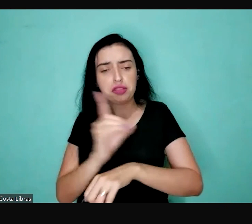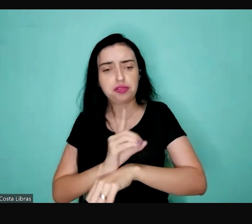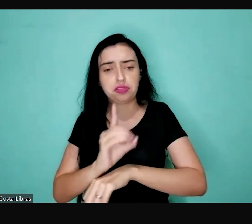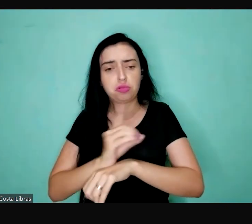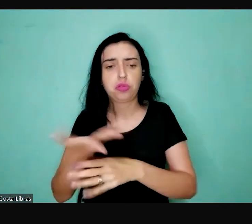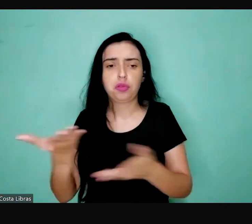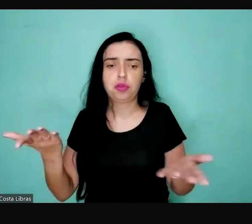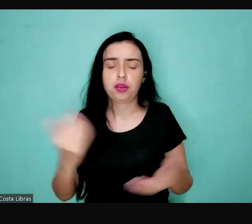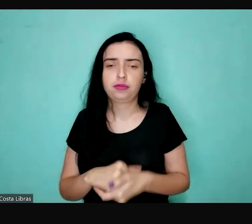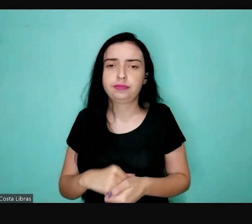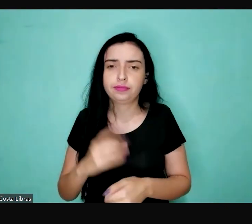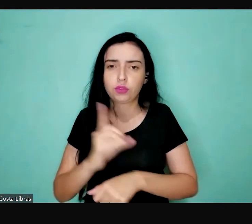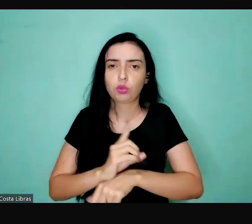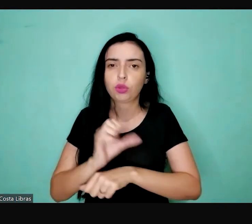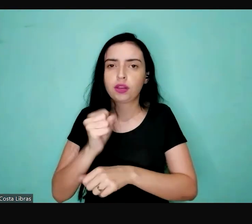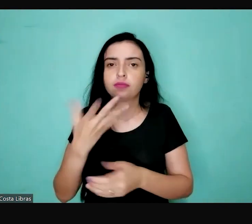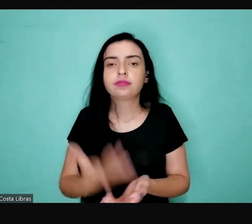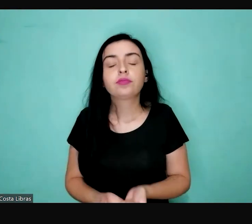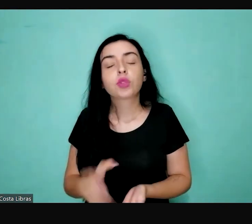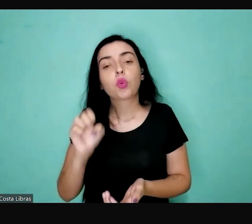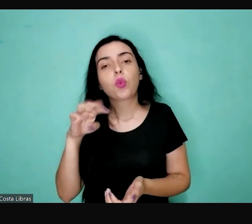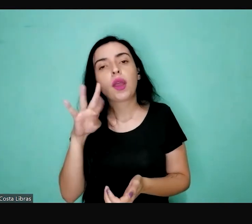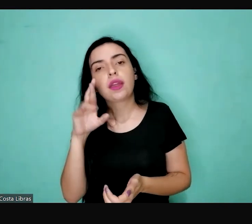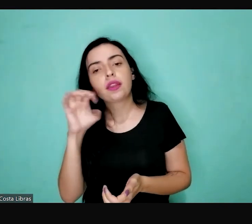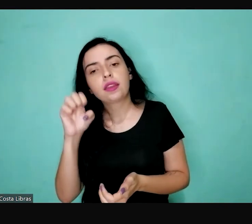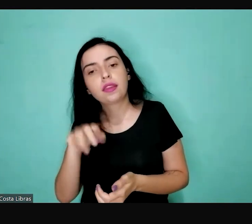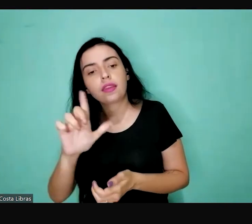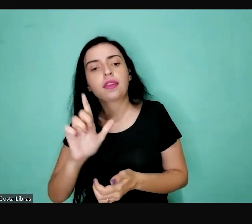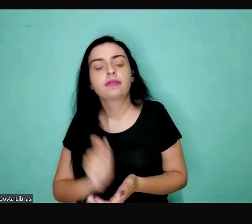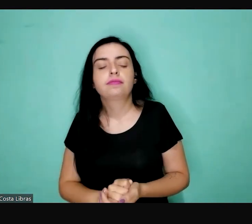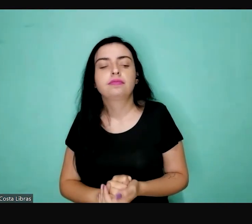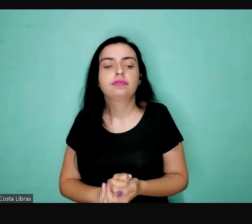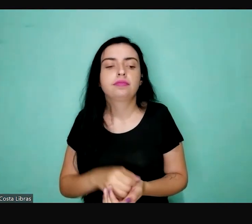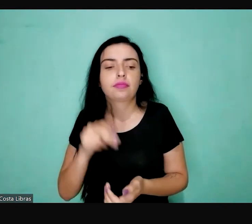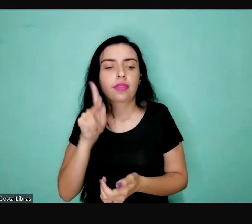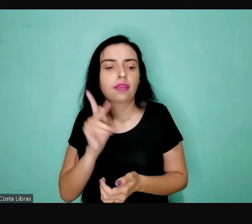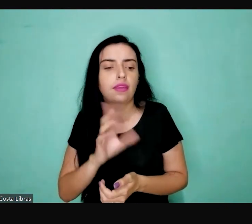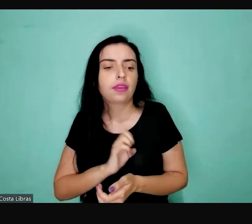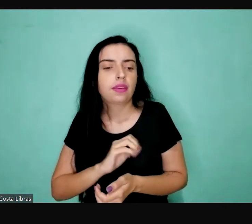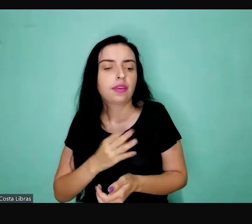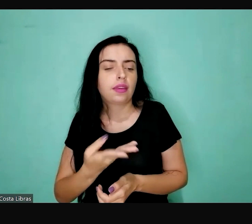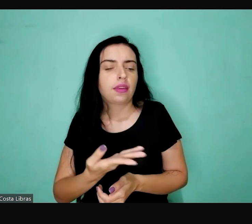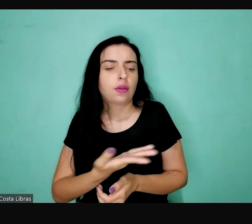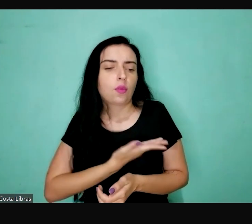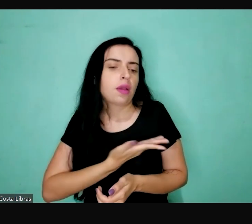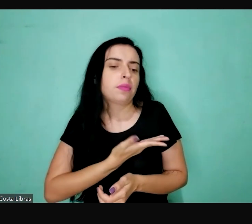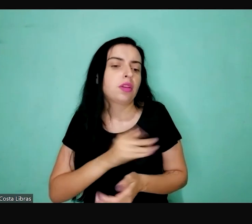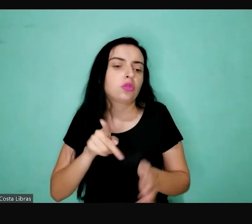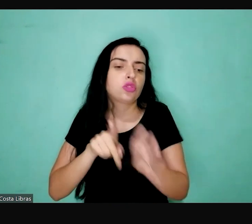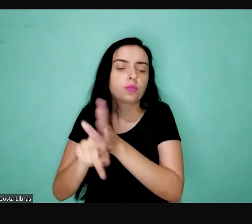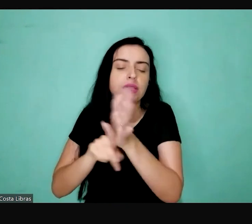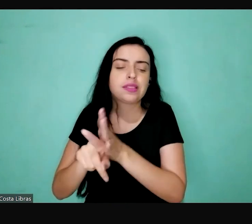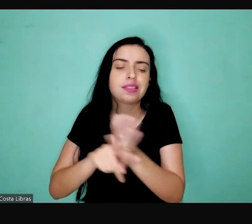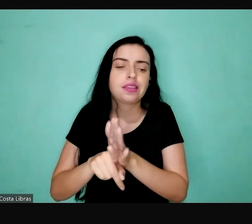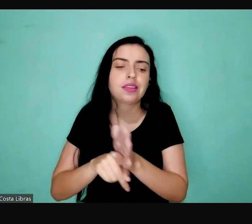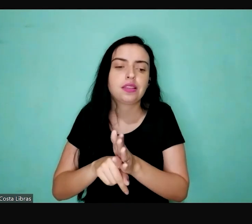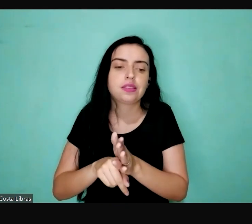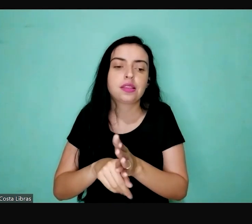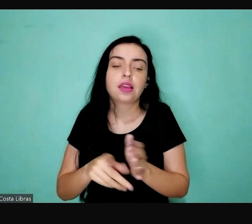é. É o Eric, nosso companheiro do grupo de pesquisa. Ele é lá do Piauí, está nos assistindo online. Abraço, Ótimo, Eric. ótimo.